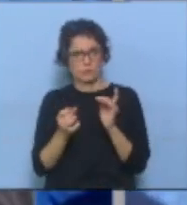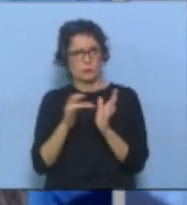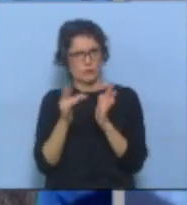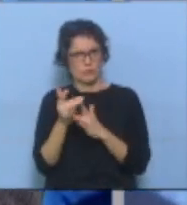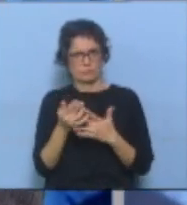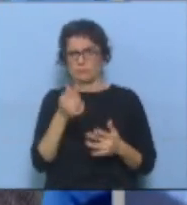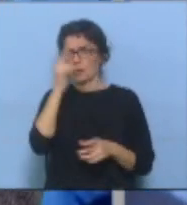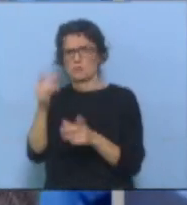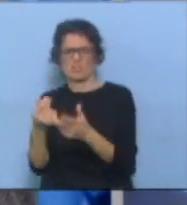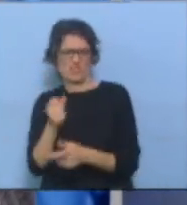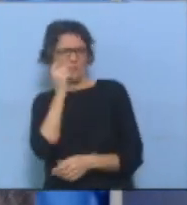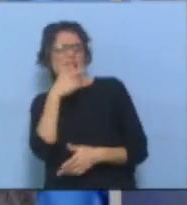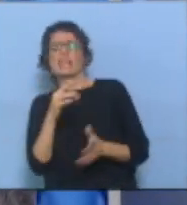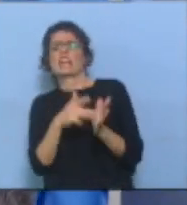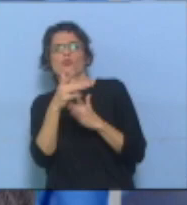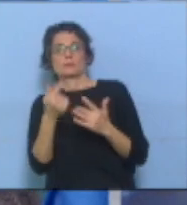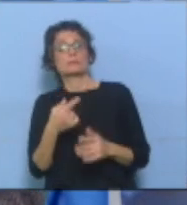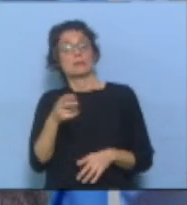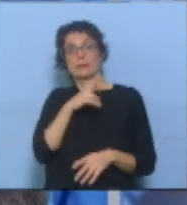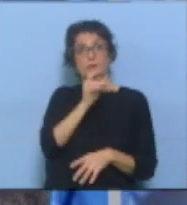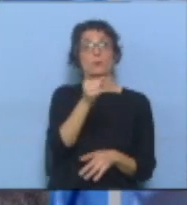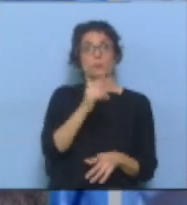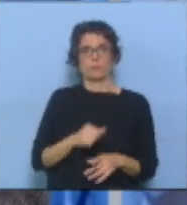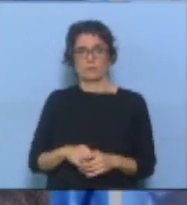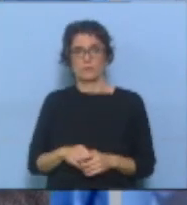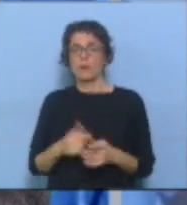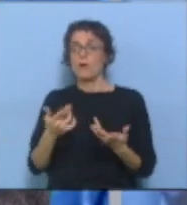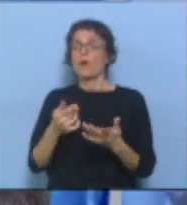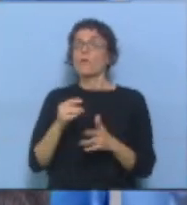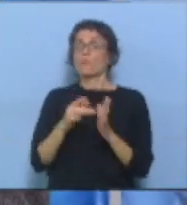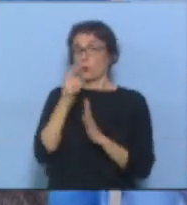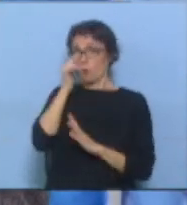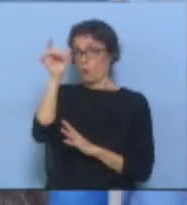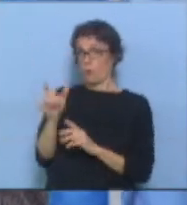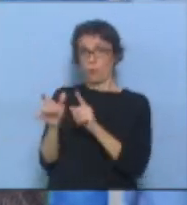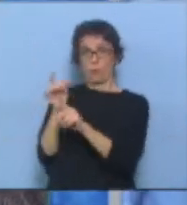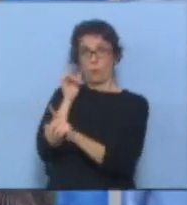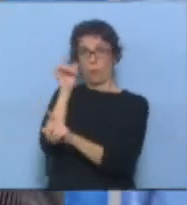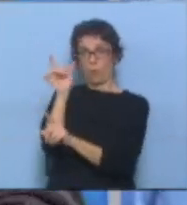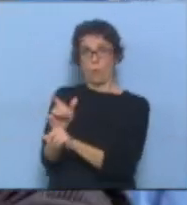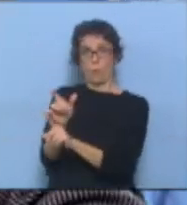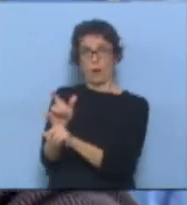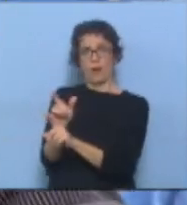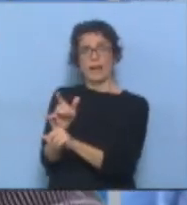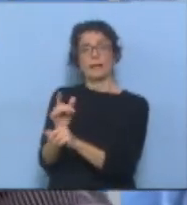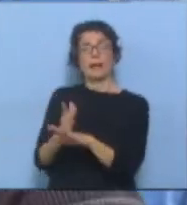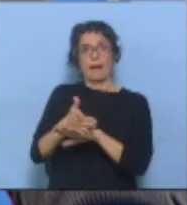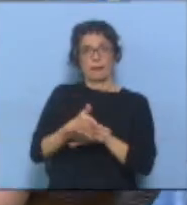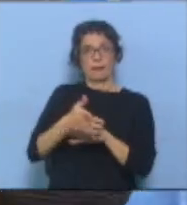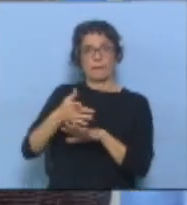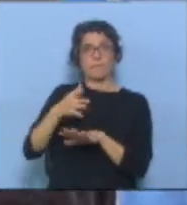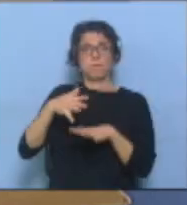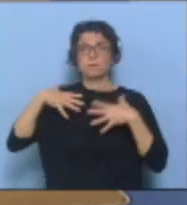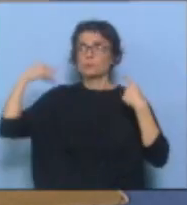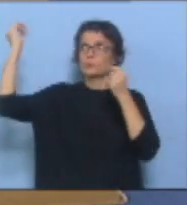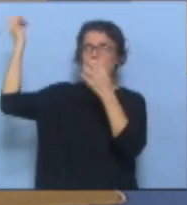Jesus? Olha, foi um homem que com a força do Espírito Santo passou na terra a fazer o bem. Isto é uma